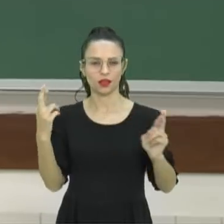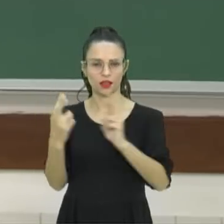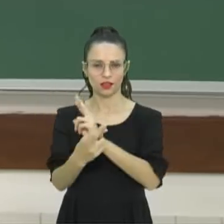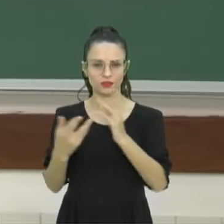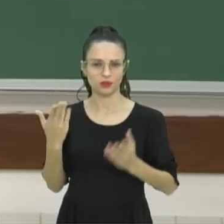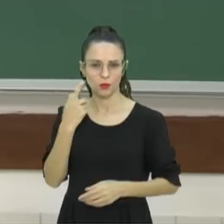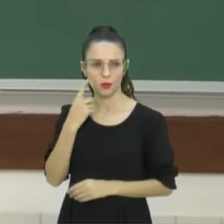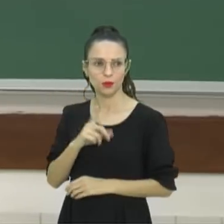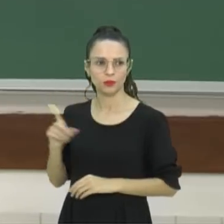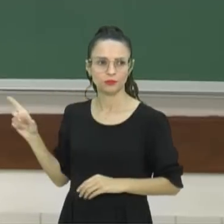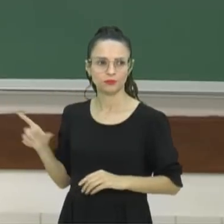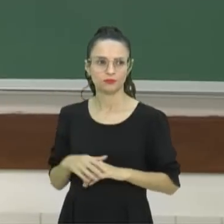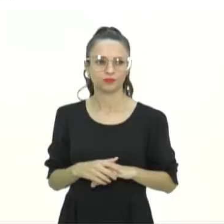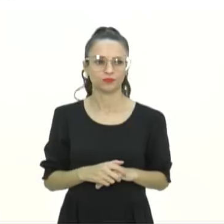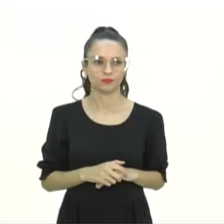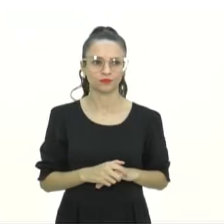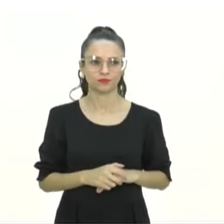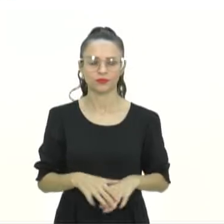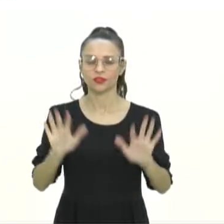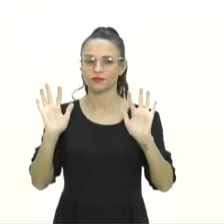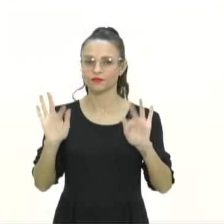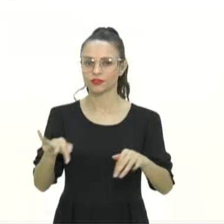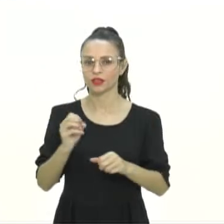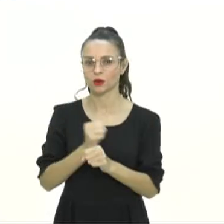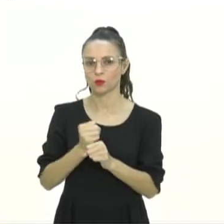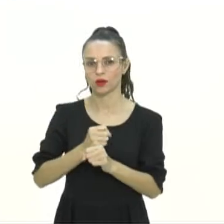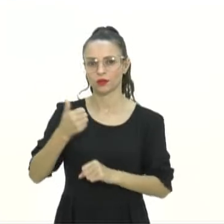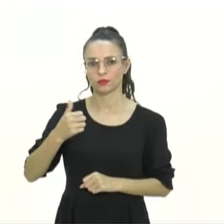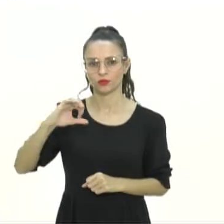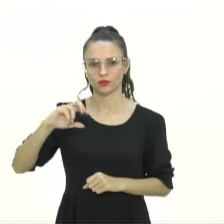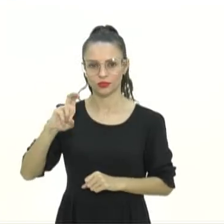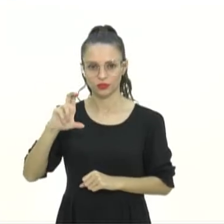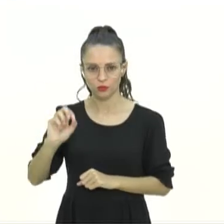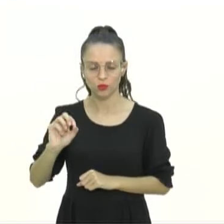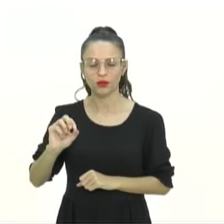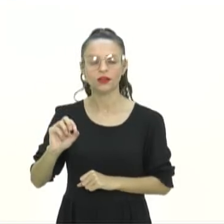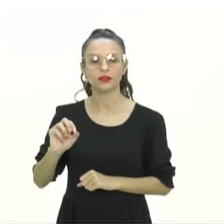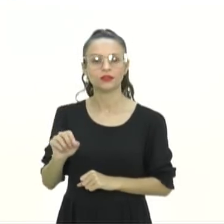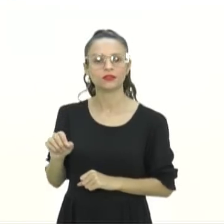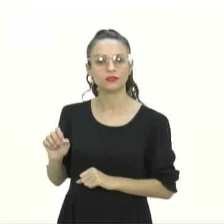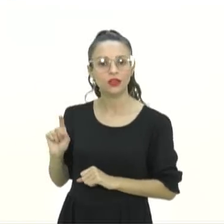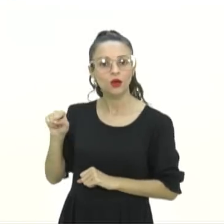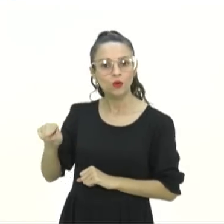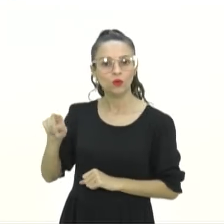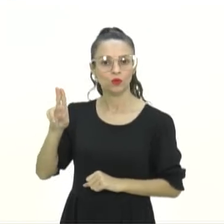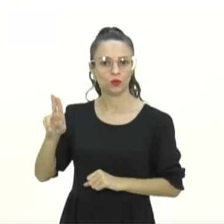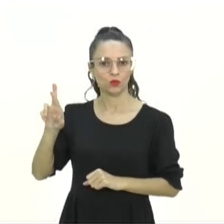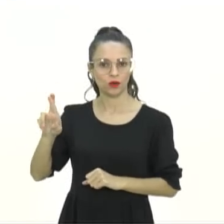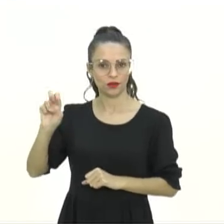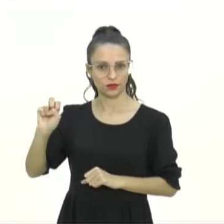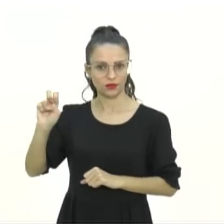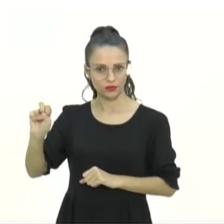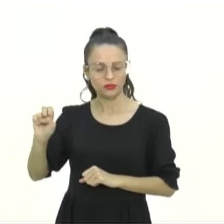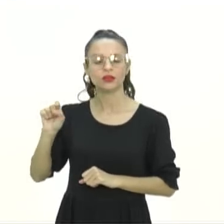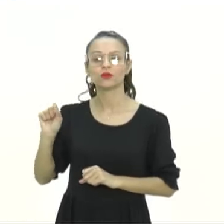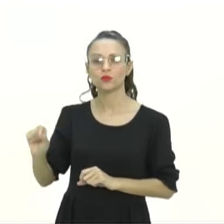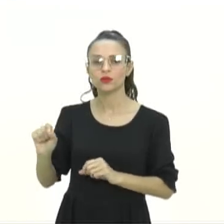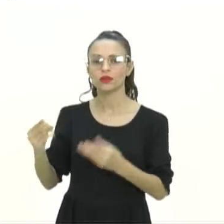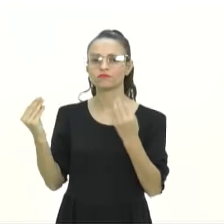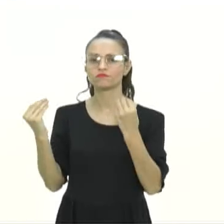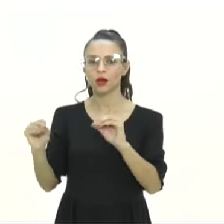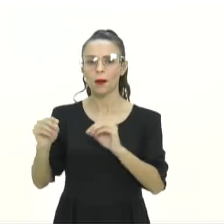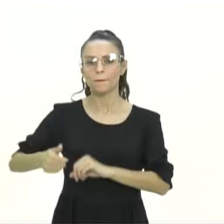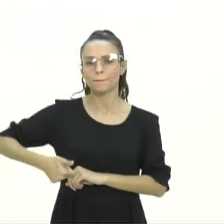que está escrito agora aqui, ó. No final da década de 50, os soviéticos, a União Soviética, colocou o